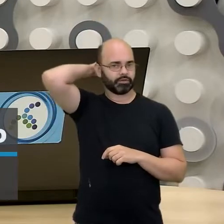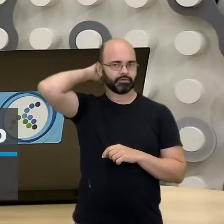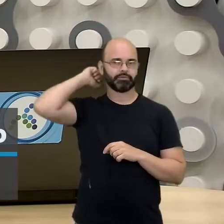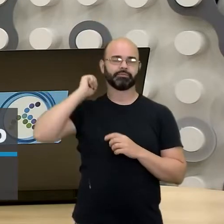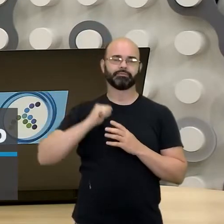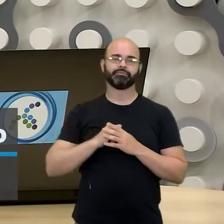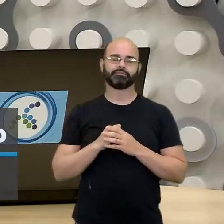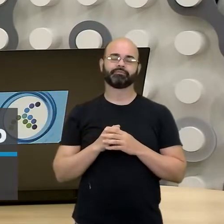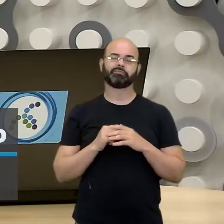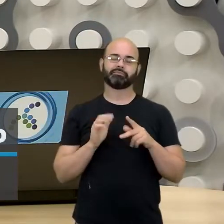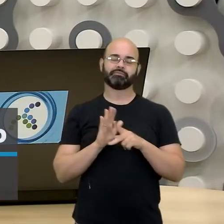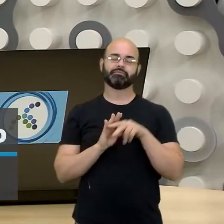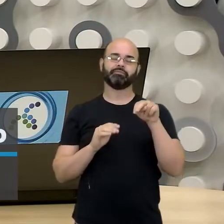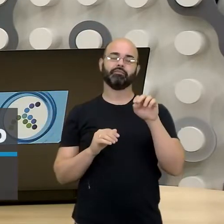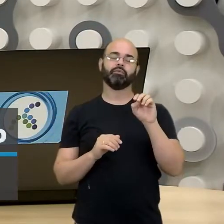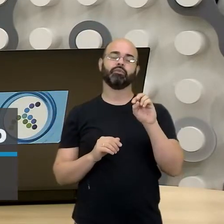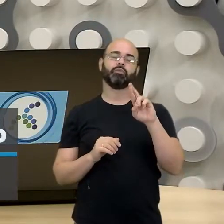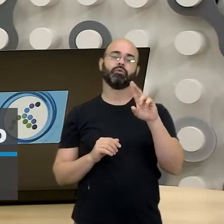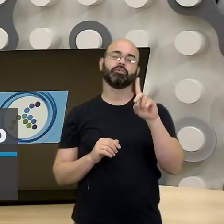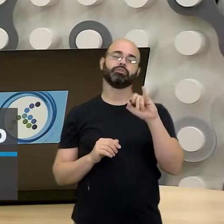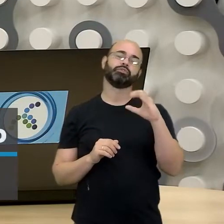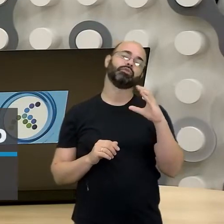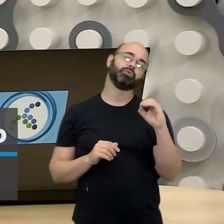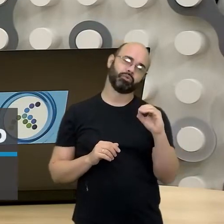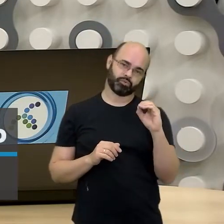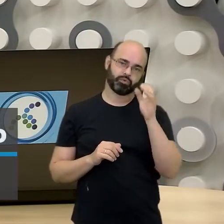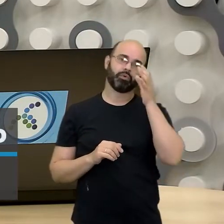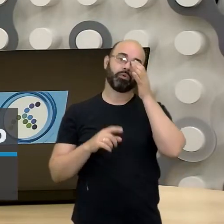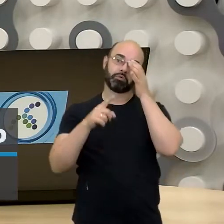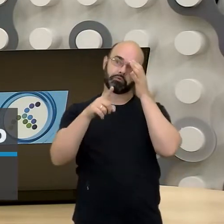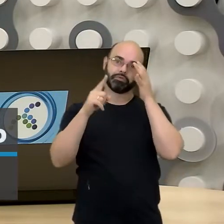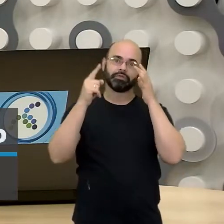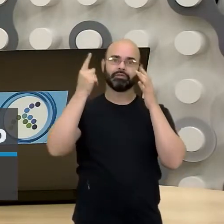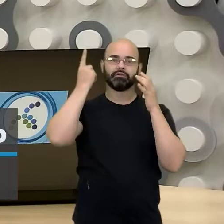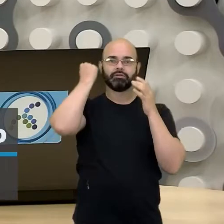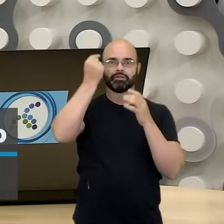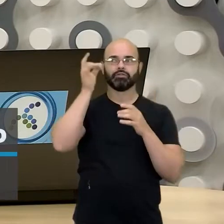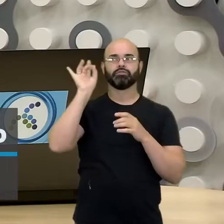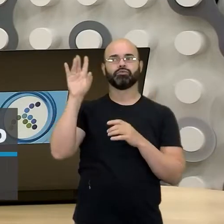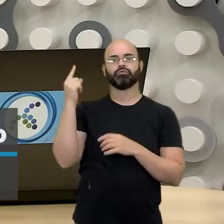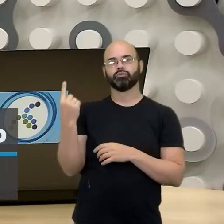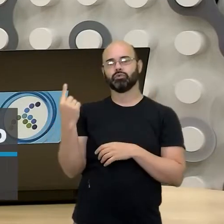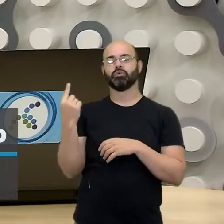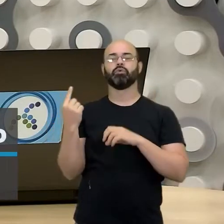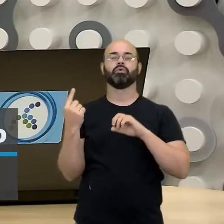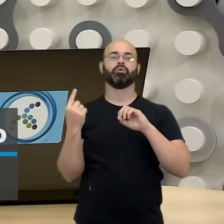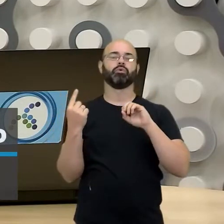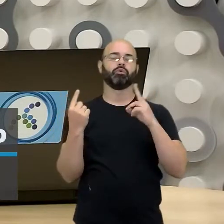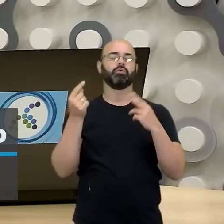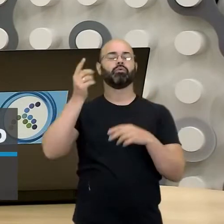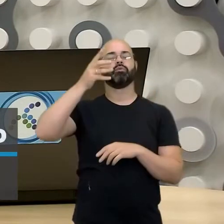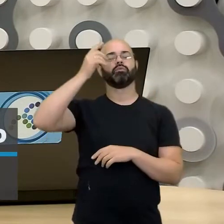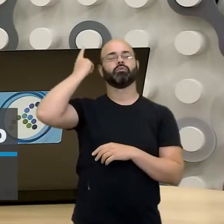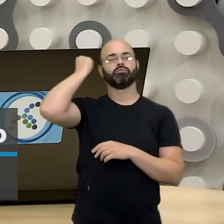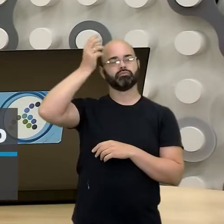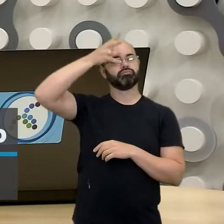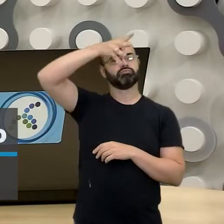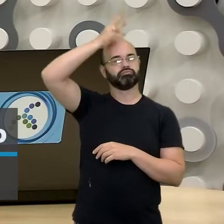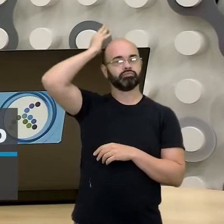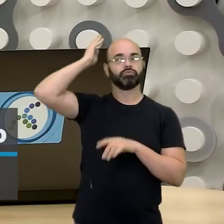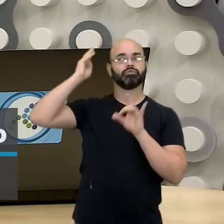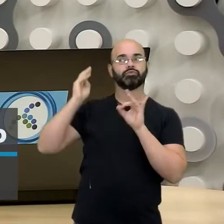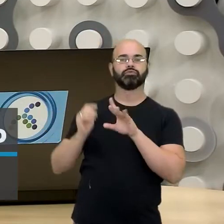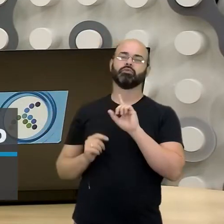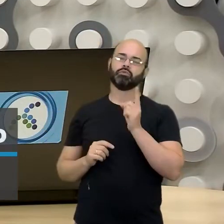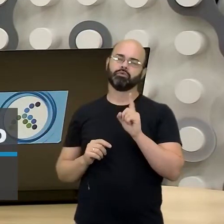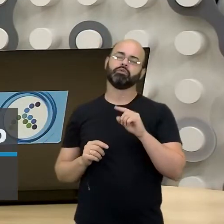mitologia nórdica, né? Que estou sugerindo para vocês. Não fiquem só na mitologia grega, não fiquem só na mitologia greco-romana, porque tem muitas outras,